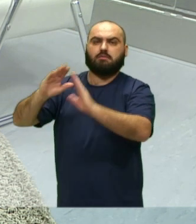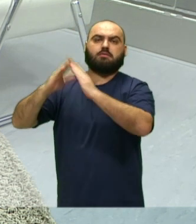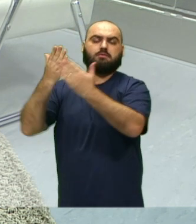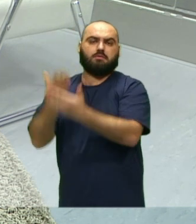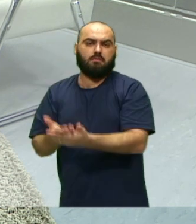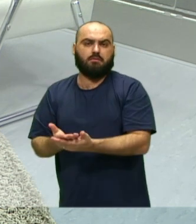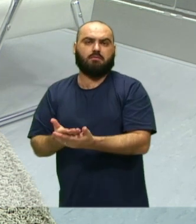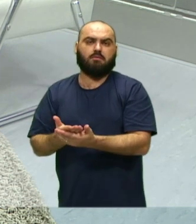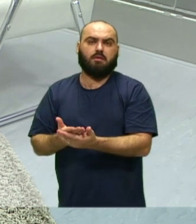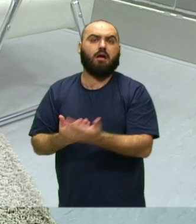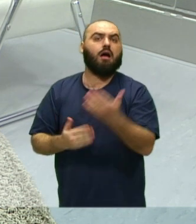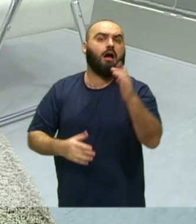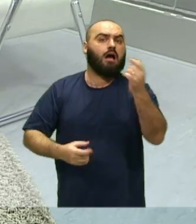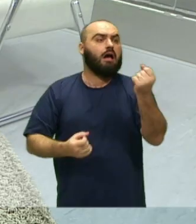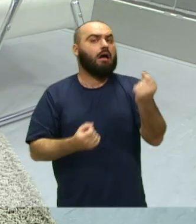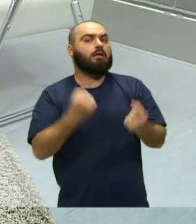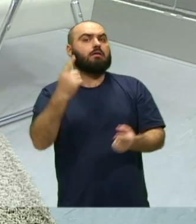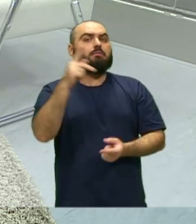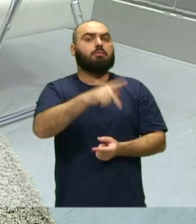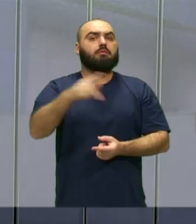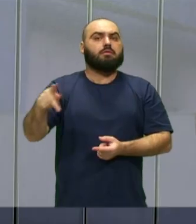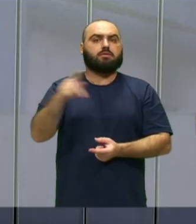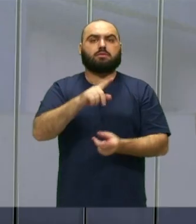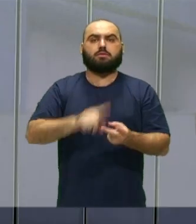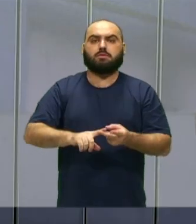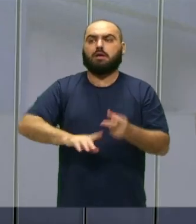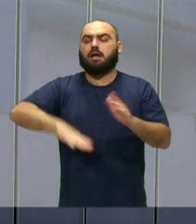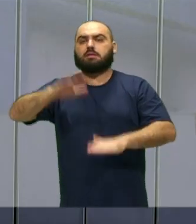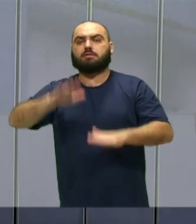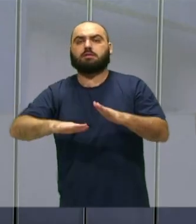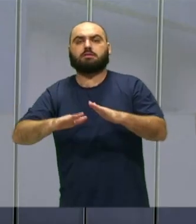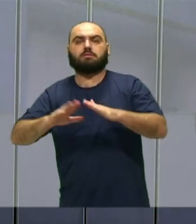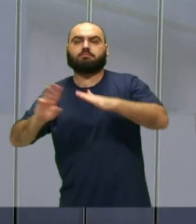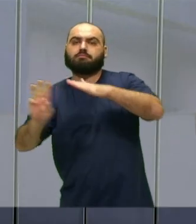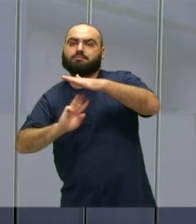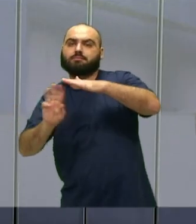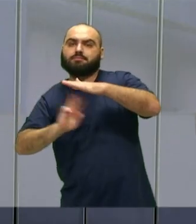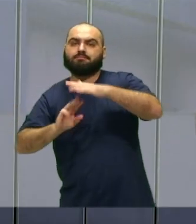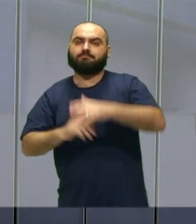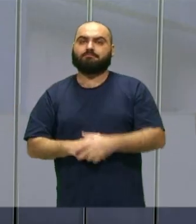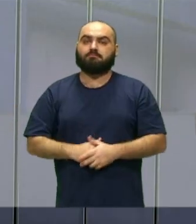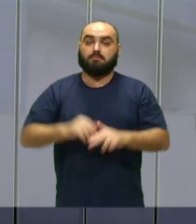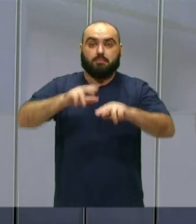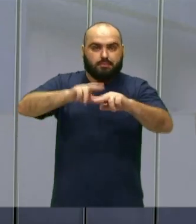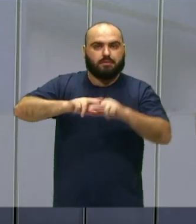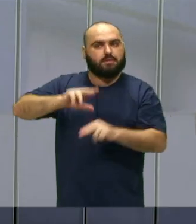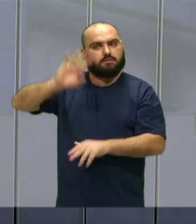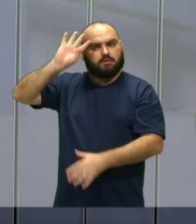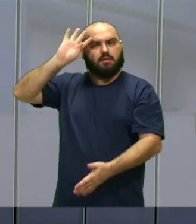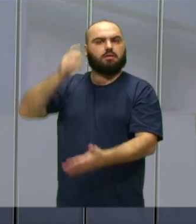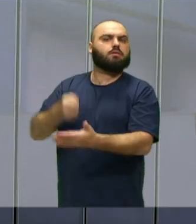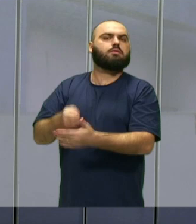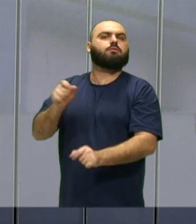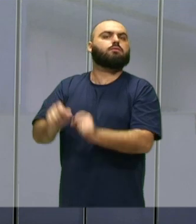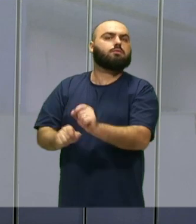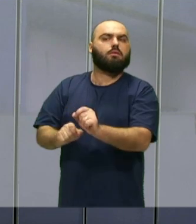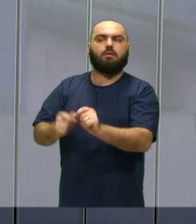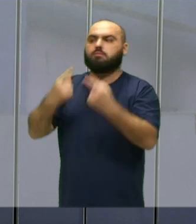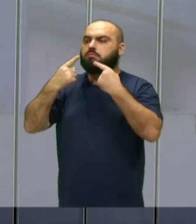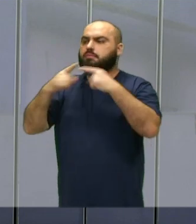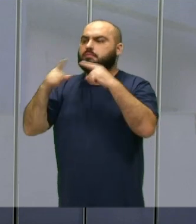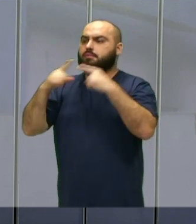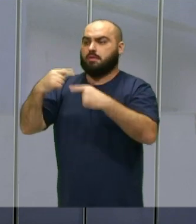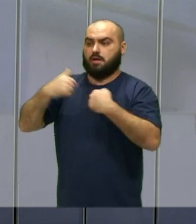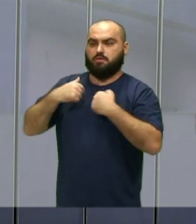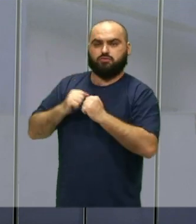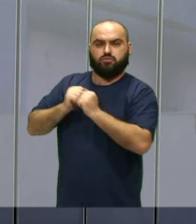alunos, algumas vezes com o professor, mas muitas vezes com terceirizados. Então, a gente resolveu pontualmente essas reclamações, tanto eu quanto